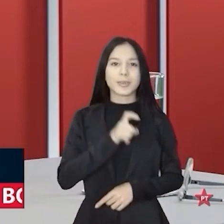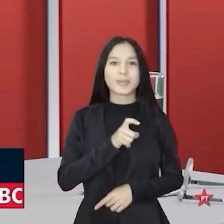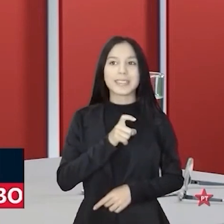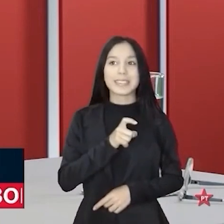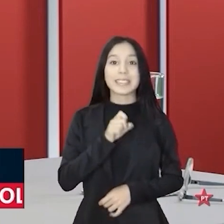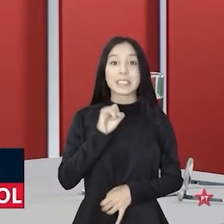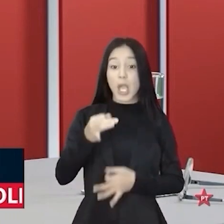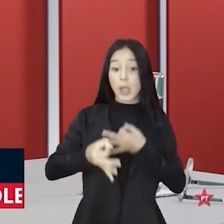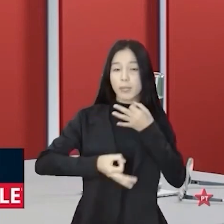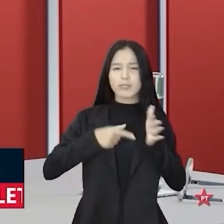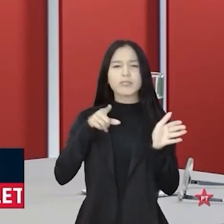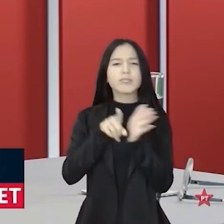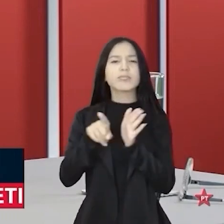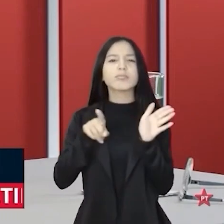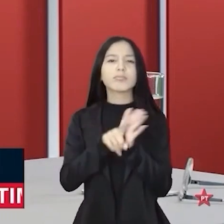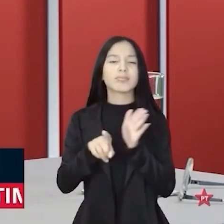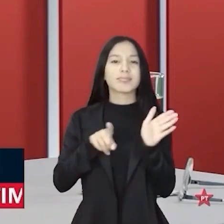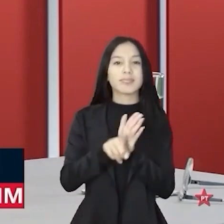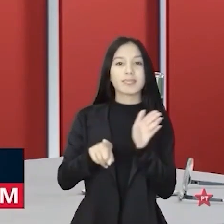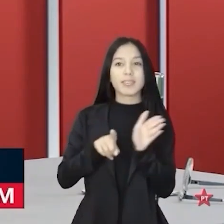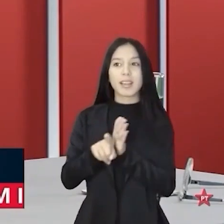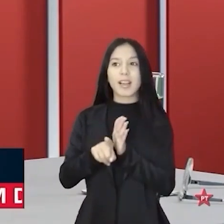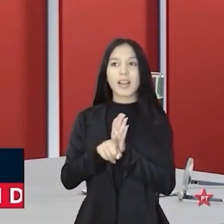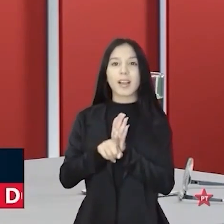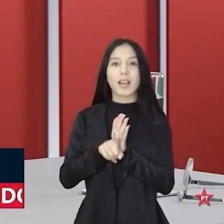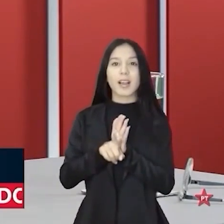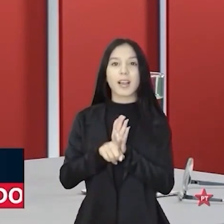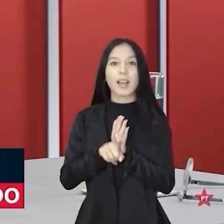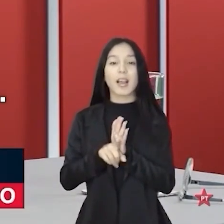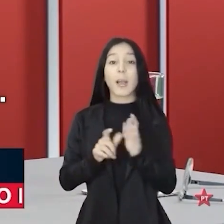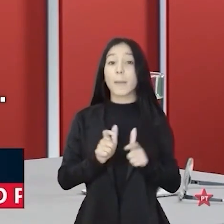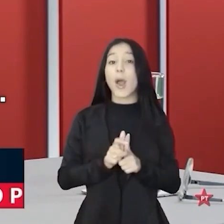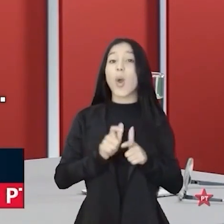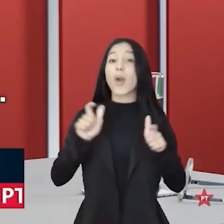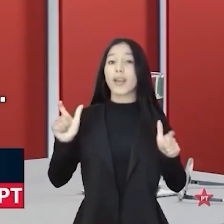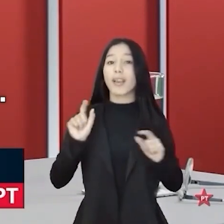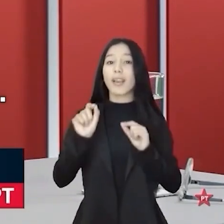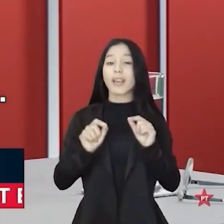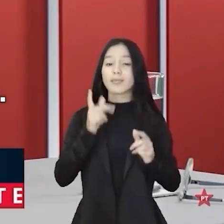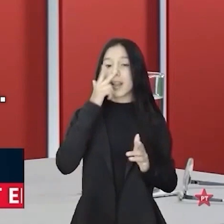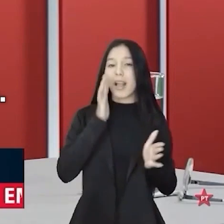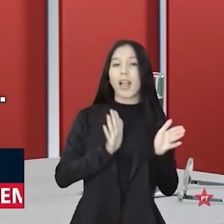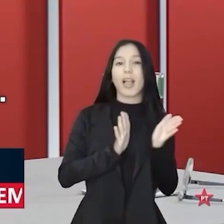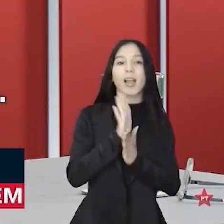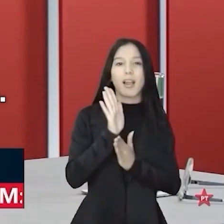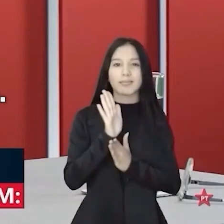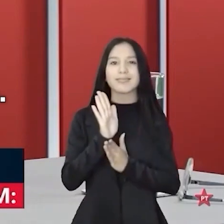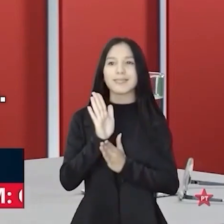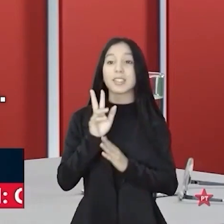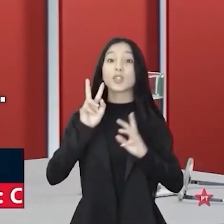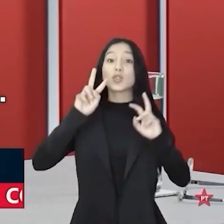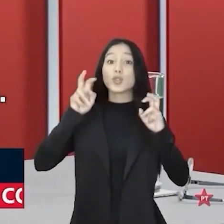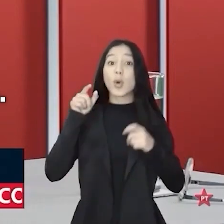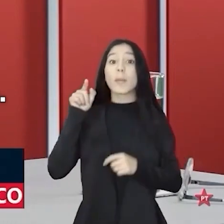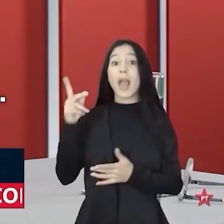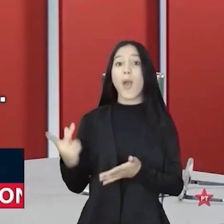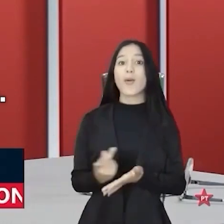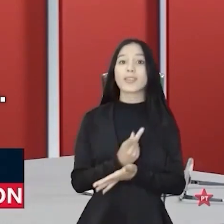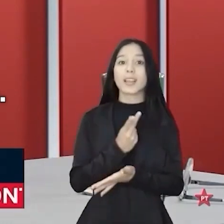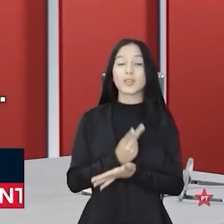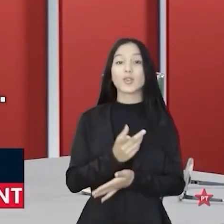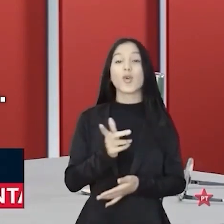é questionado, como é tudo preparado, eles são a maioria, eles fogem, como foi o caso